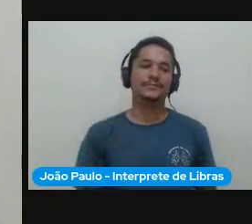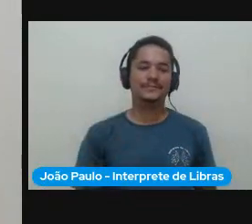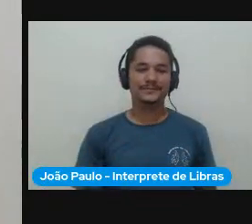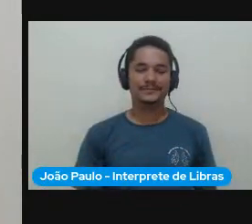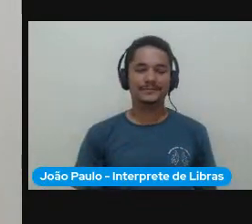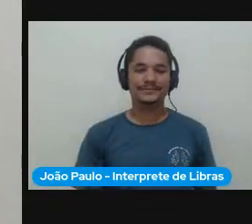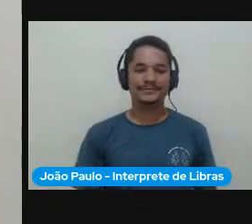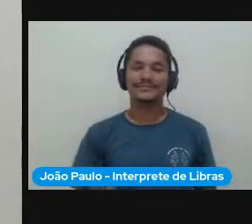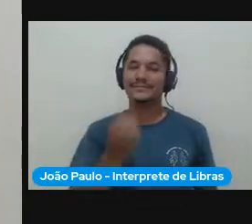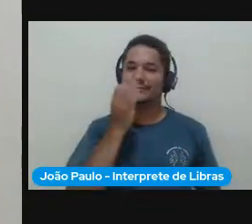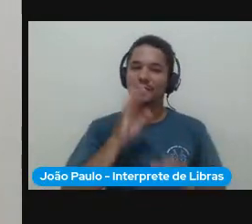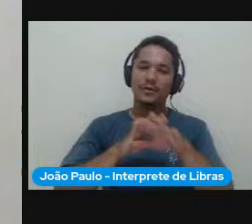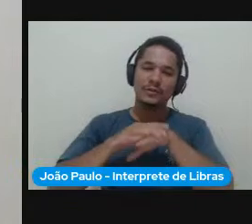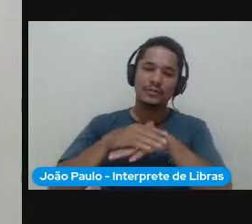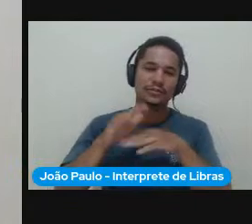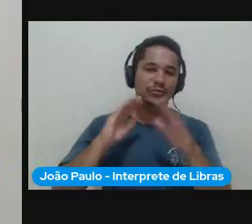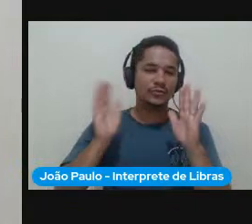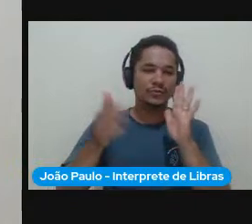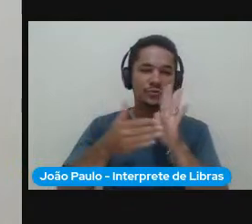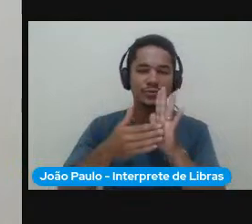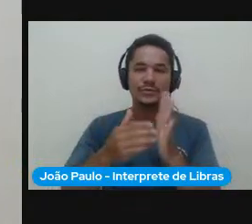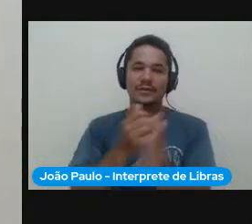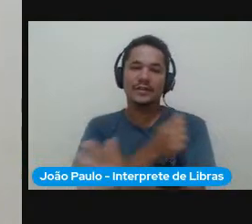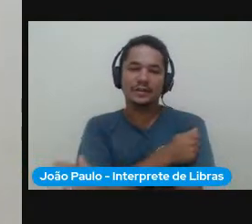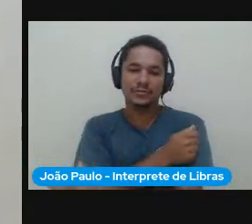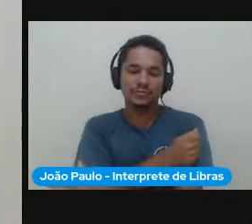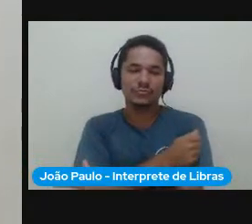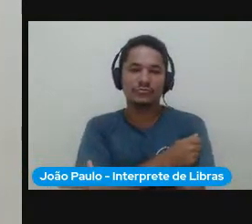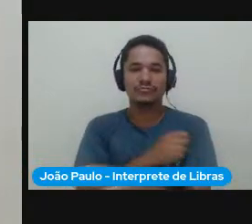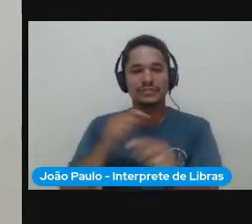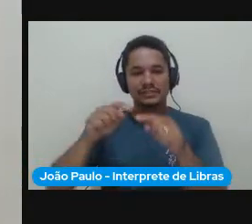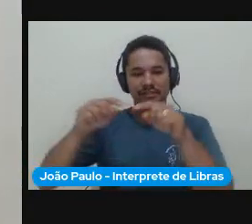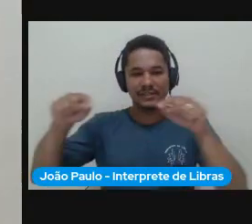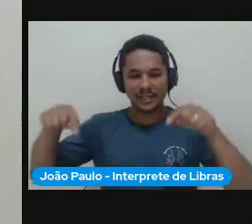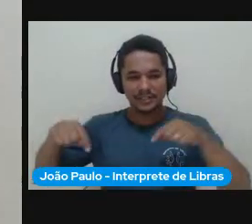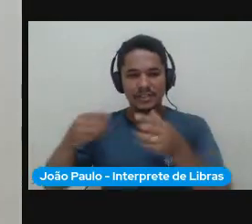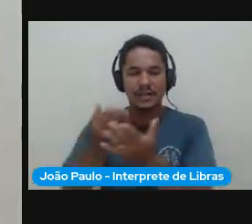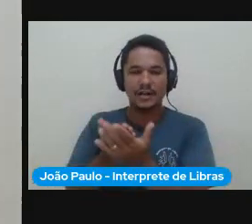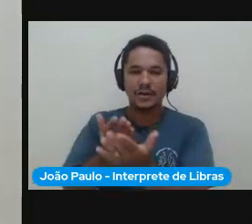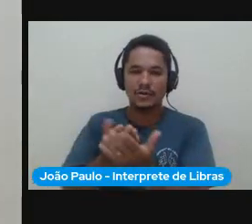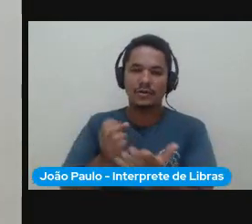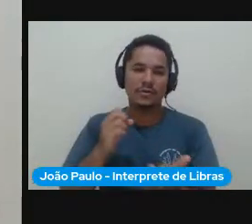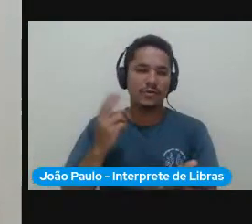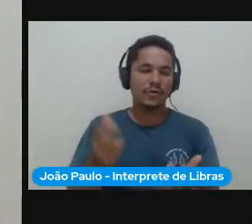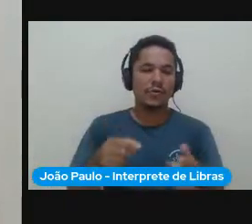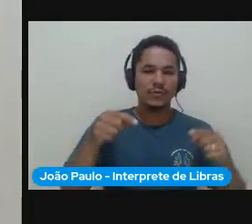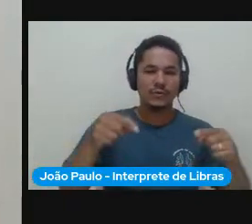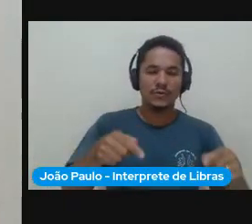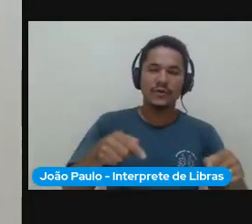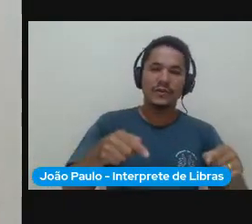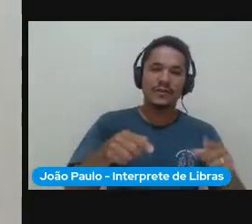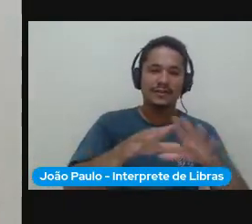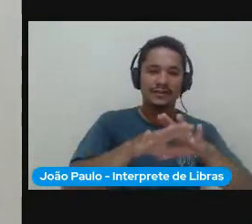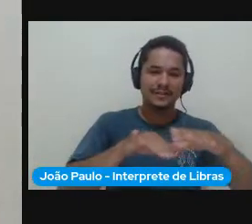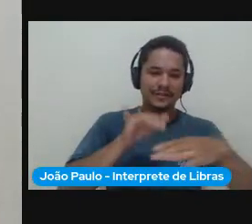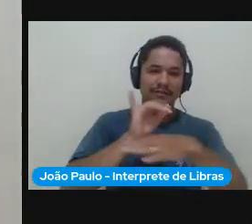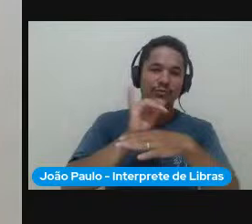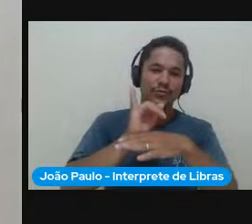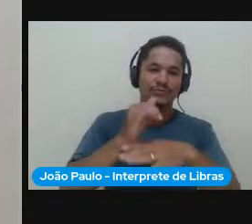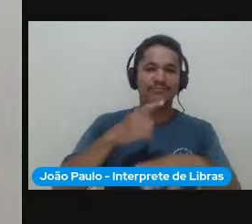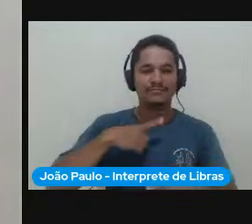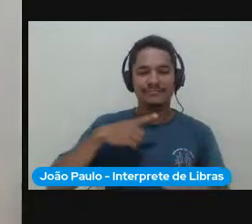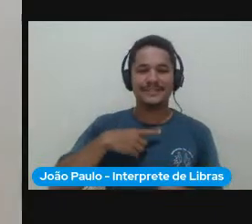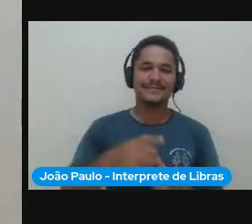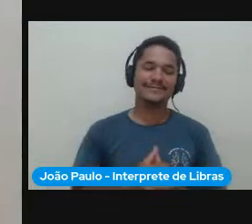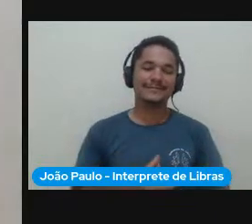está ou na sala de aula ou na sala de vídeo. É muito legal poder compartilhar com todo mundo esse momento. Eu, no momento,